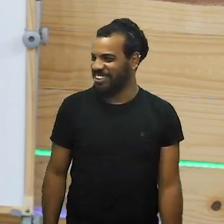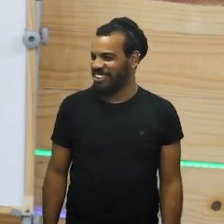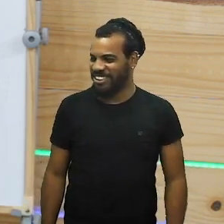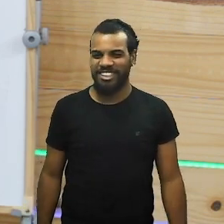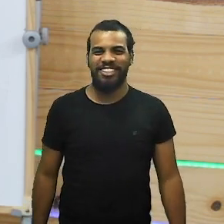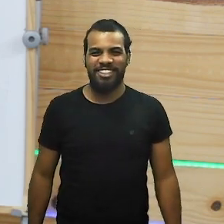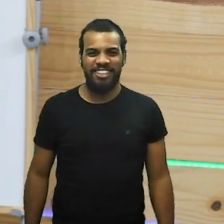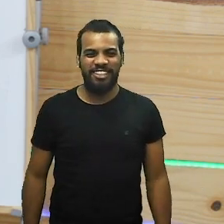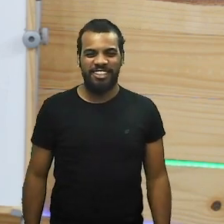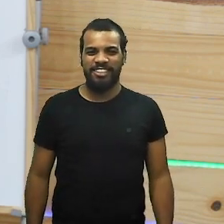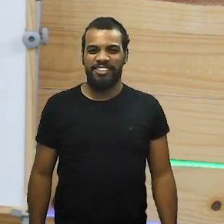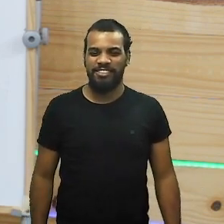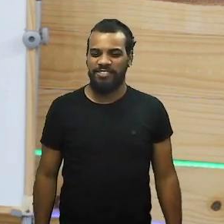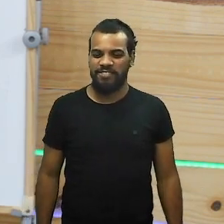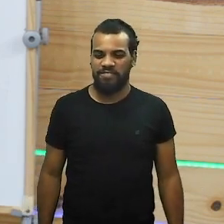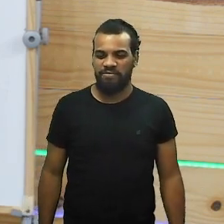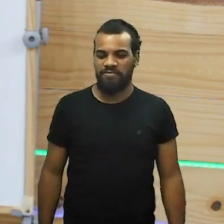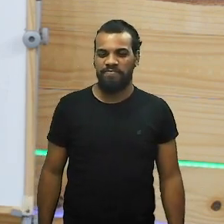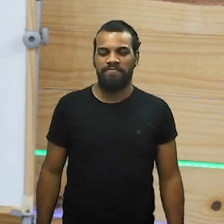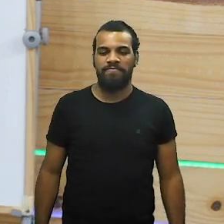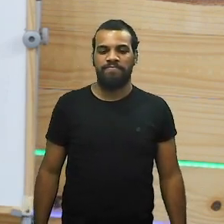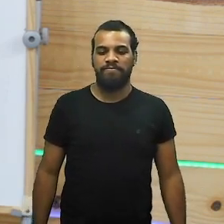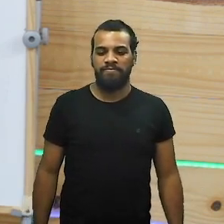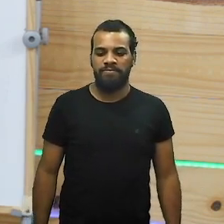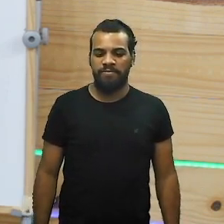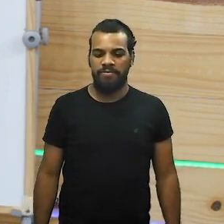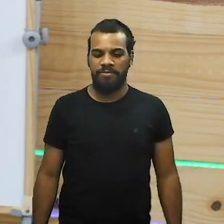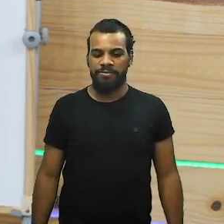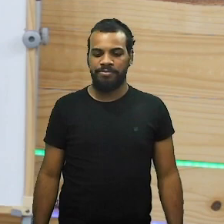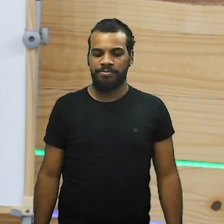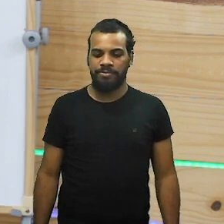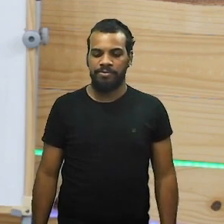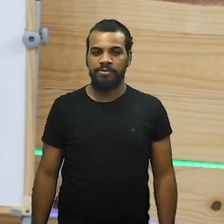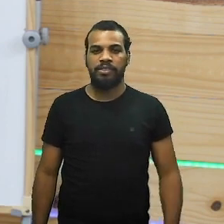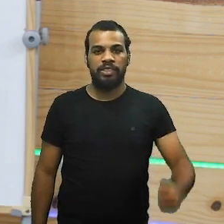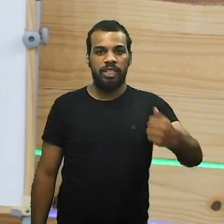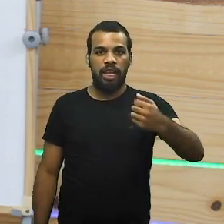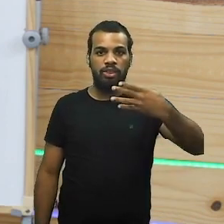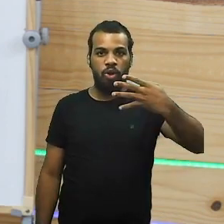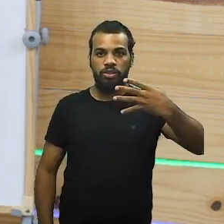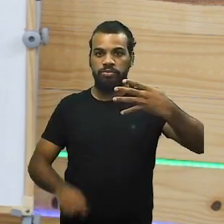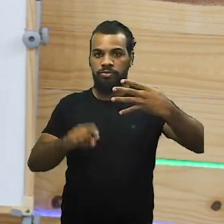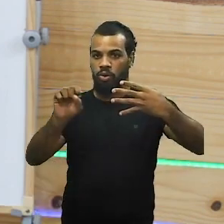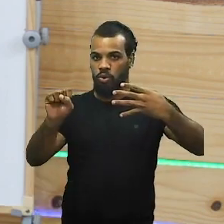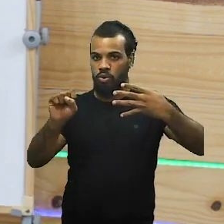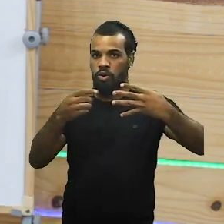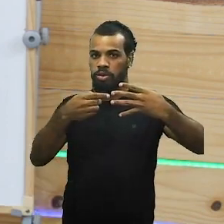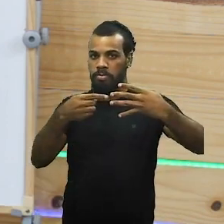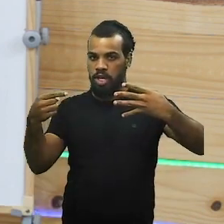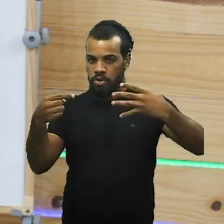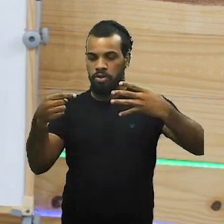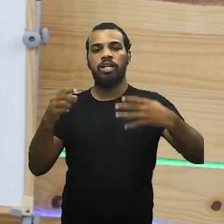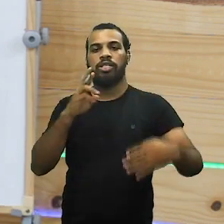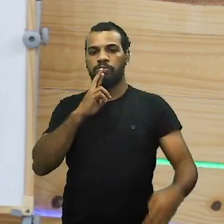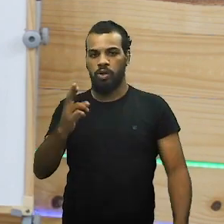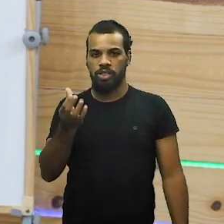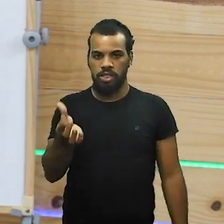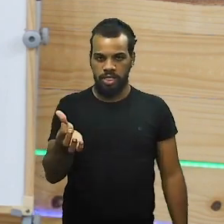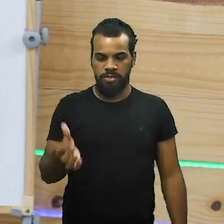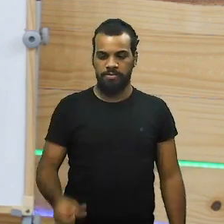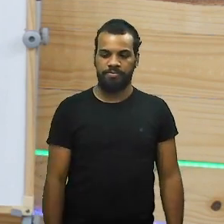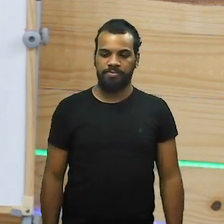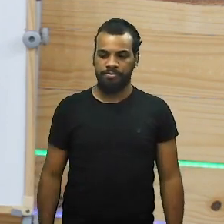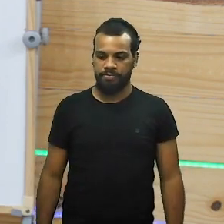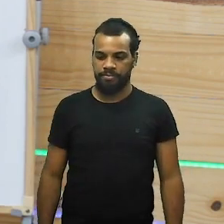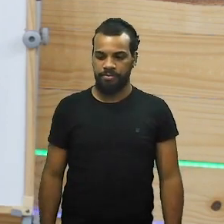meu povo, 14 tirando 8, eu vou encontrar aqui resultado. Muito bem, 6, não é isso? Então, a distância entre os pontos